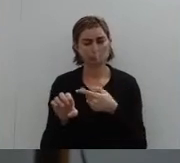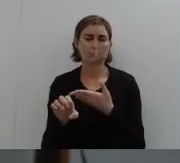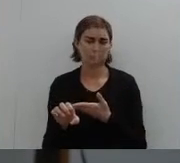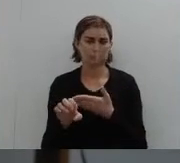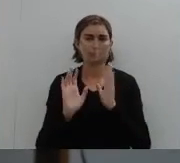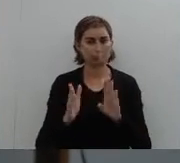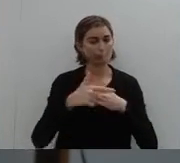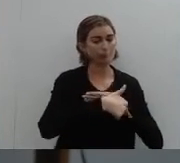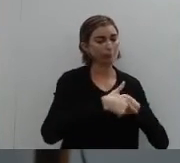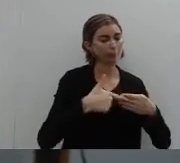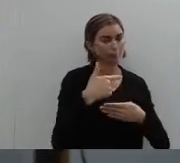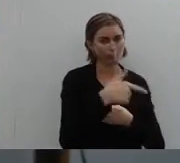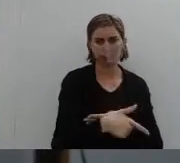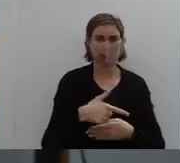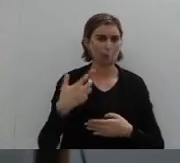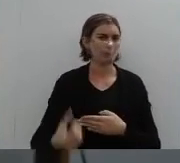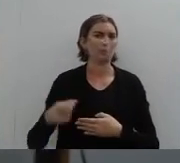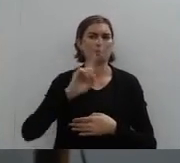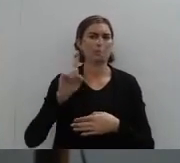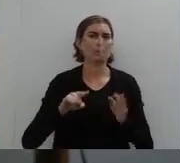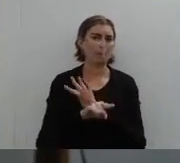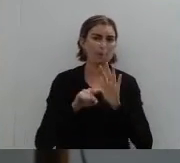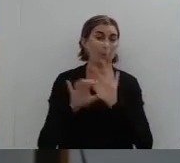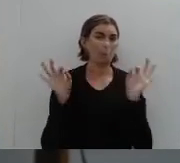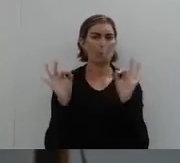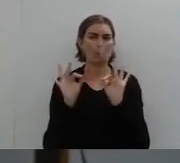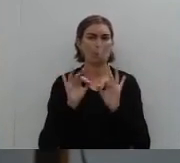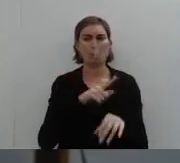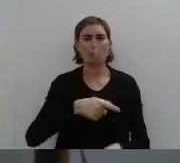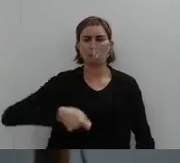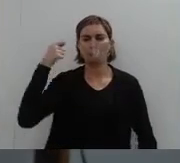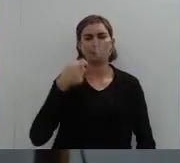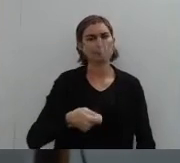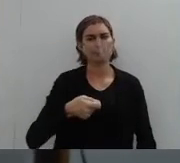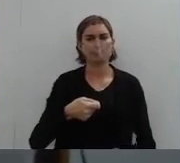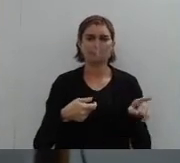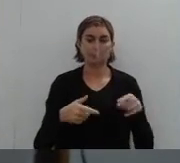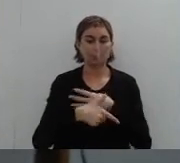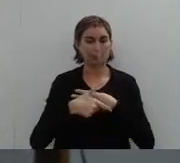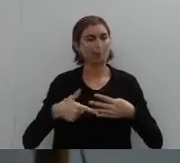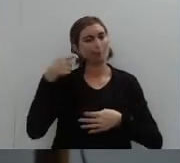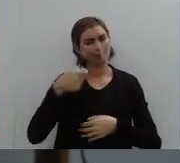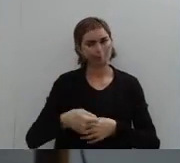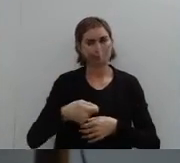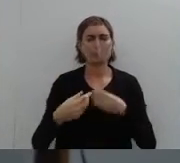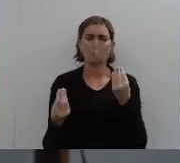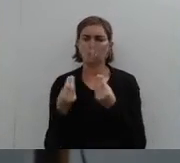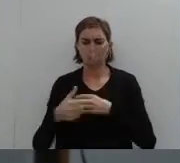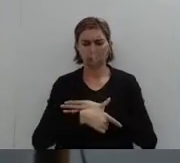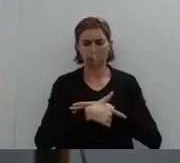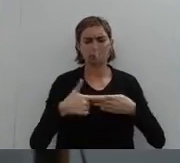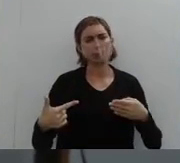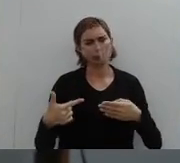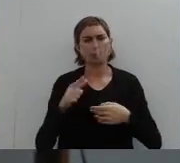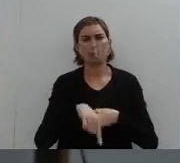Já a moral não admite esse tipo de questionamento, porque ela é impositiva. O modo como a moral tem a